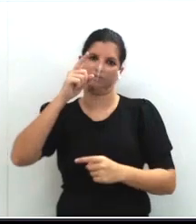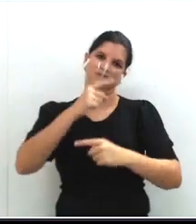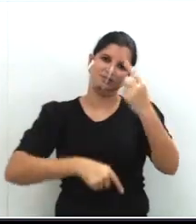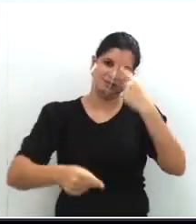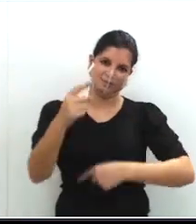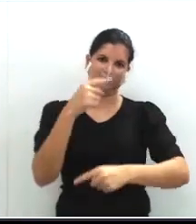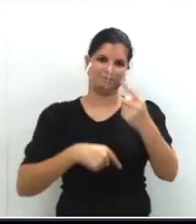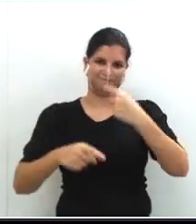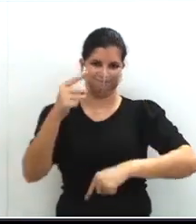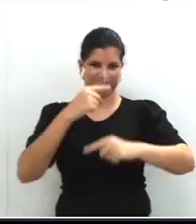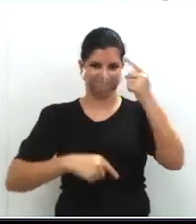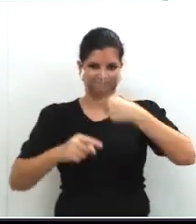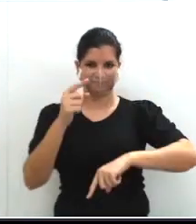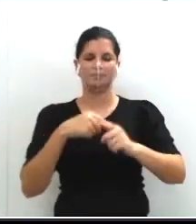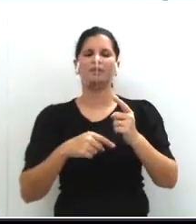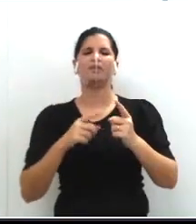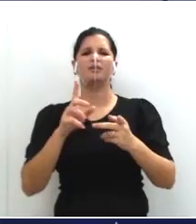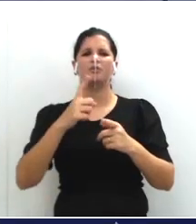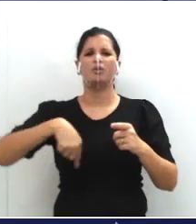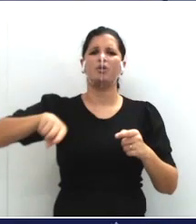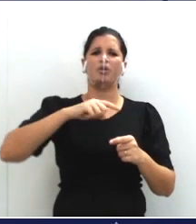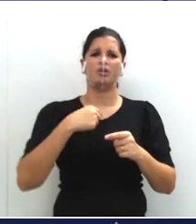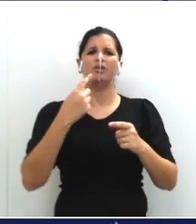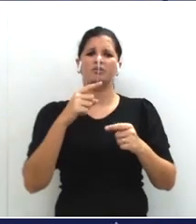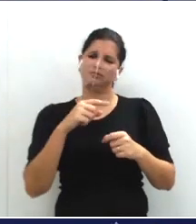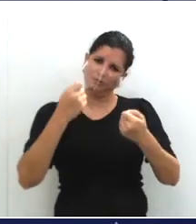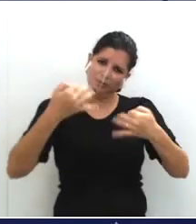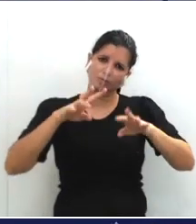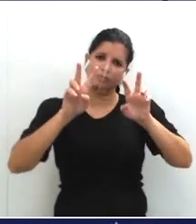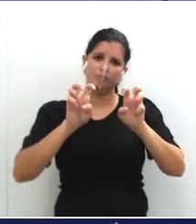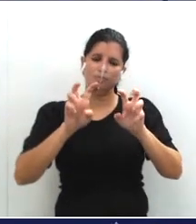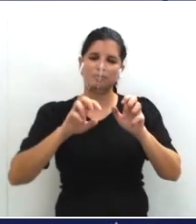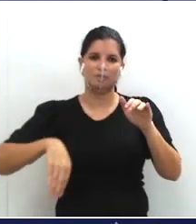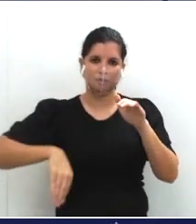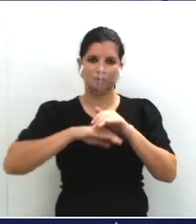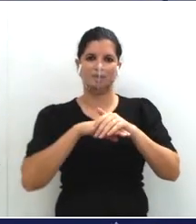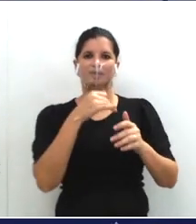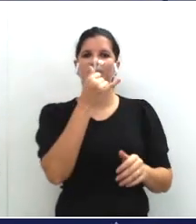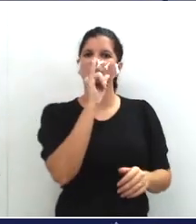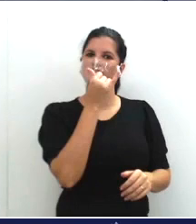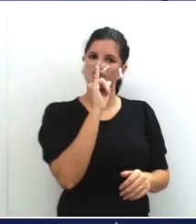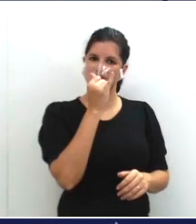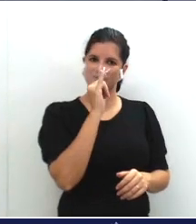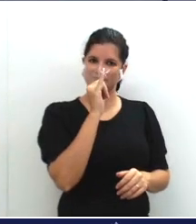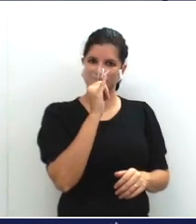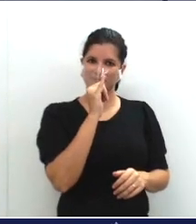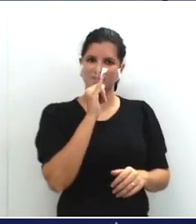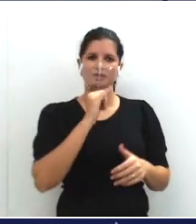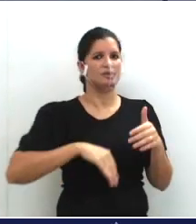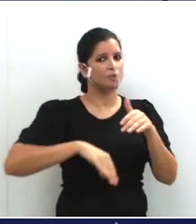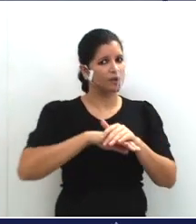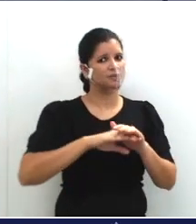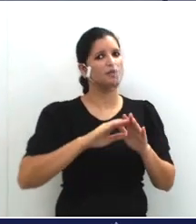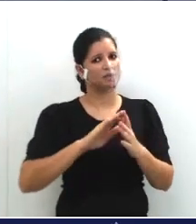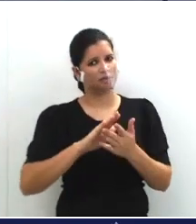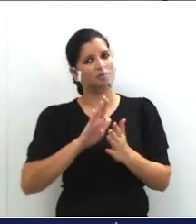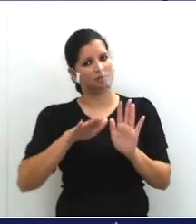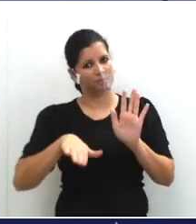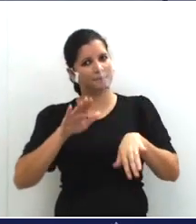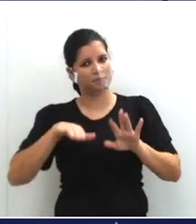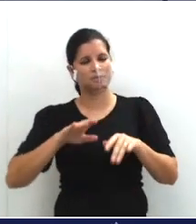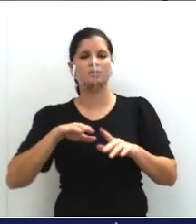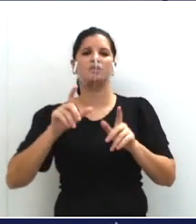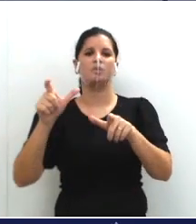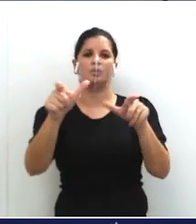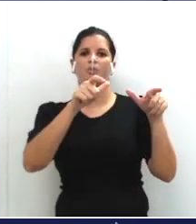o armazenamento e o transporte de energia. O combustível, na realidade, ele é armazenado em parques